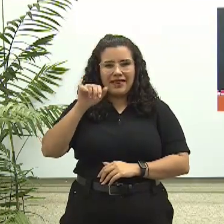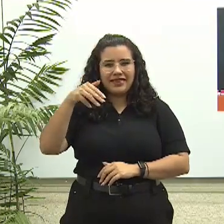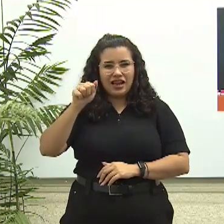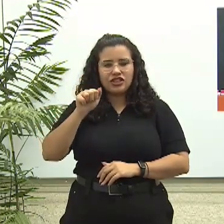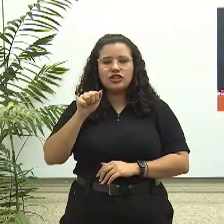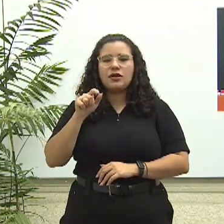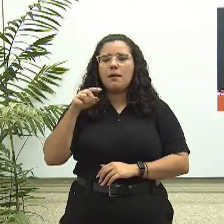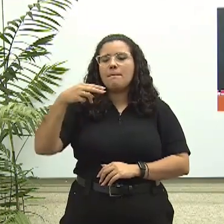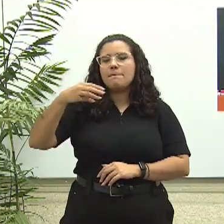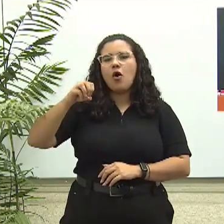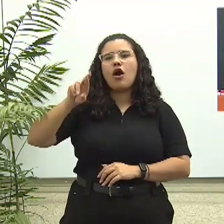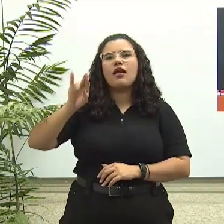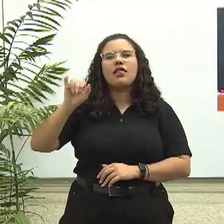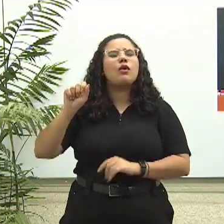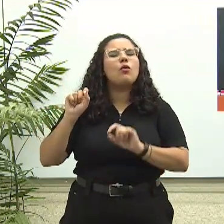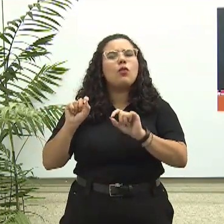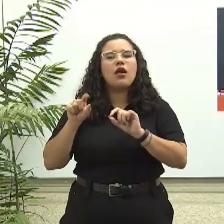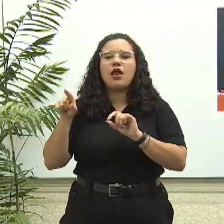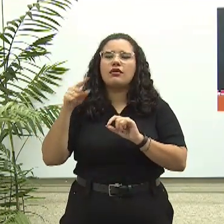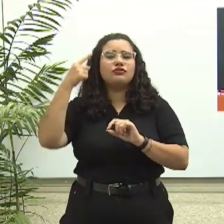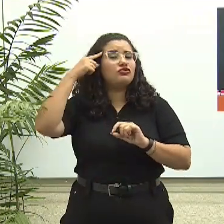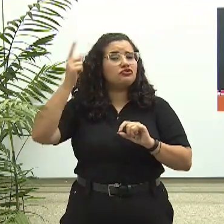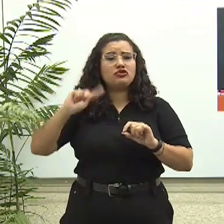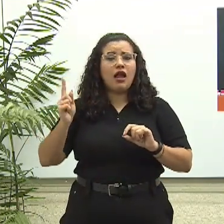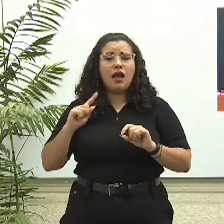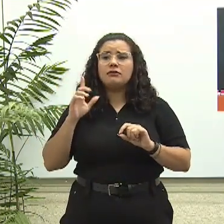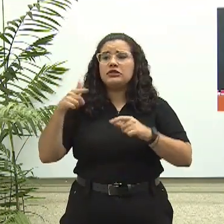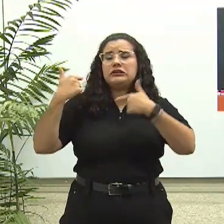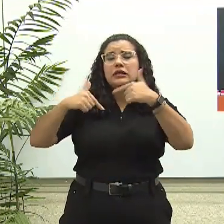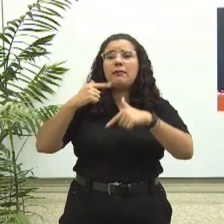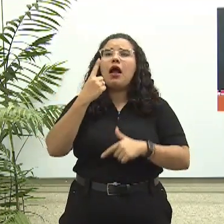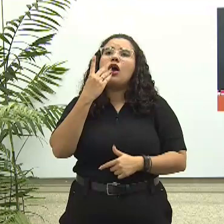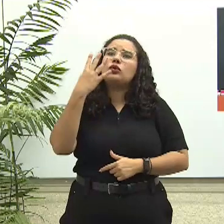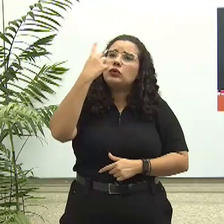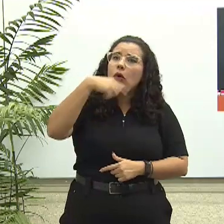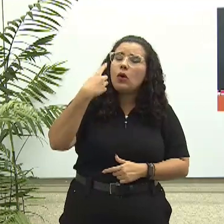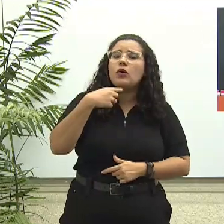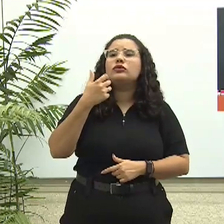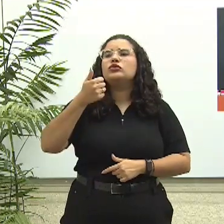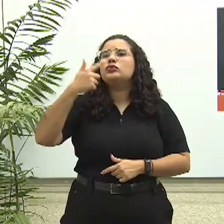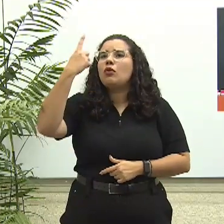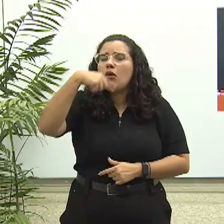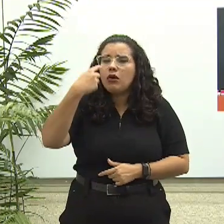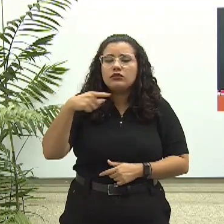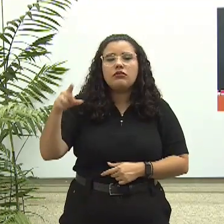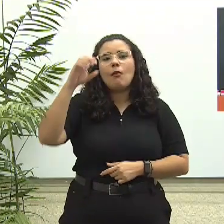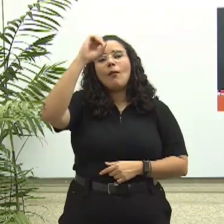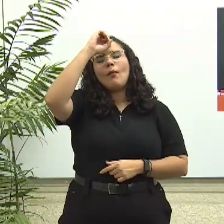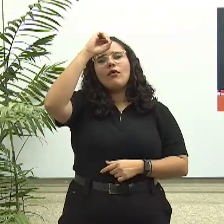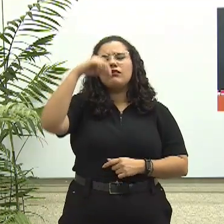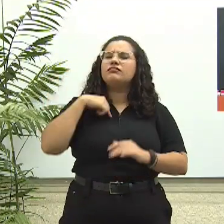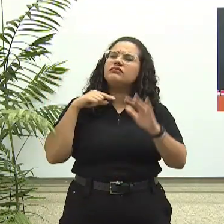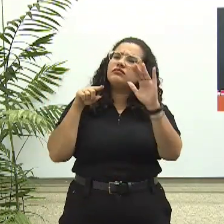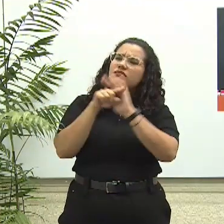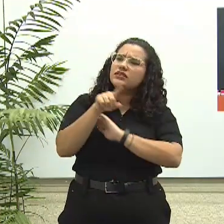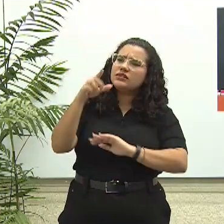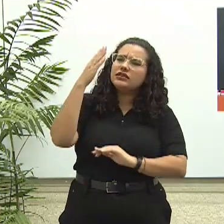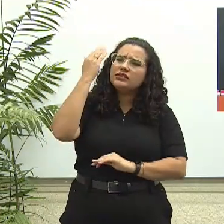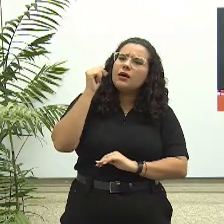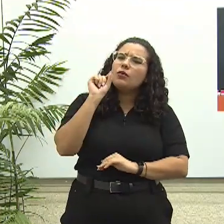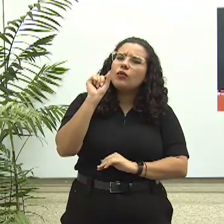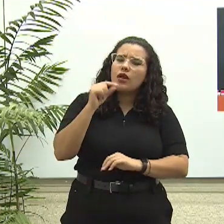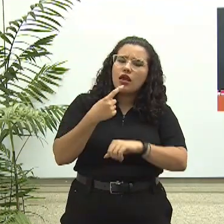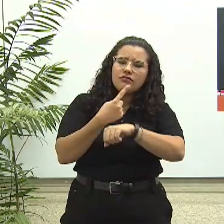12 14 16 horas por dia e cada vez que eu pergunto para eles ISS que você sabe o que que quilometragem morte